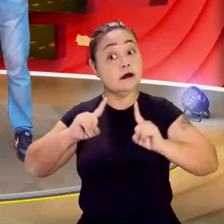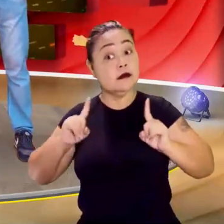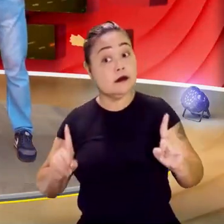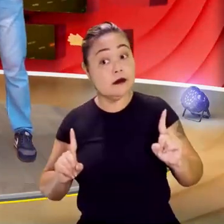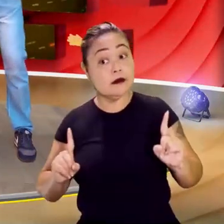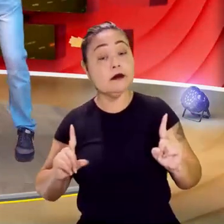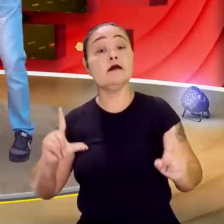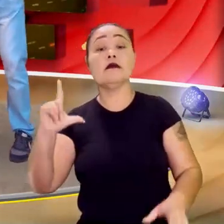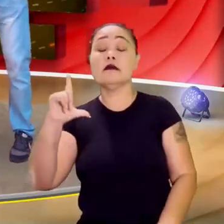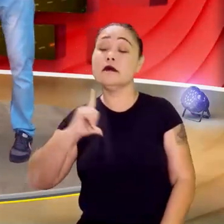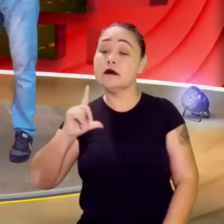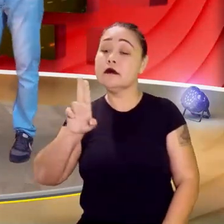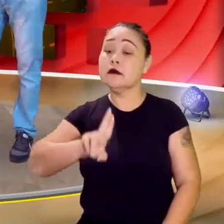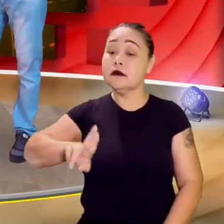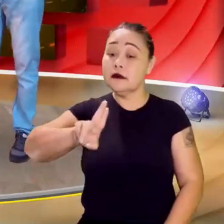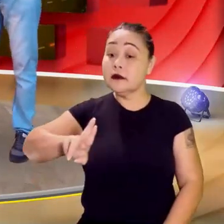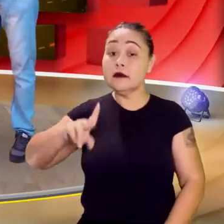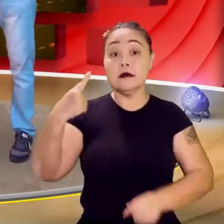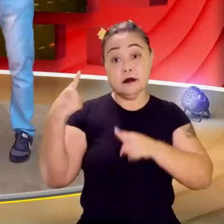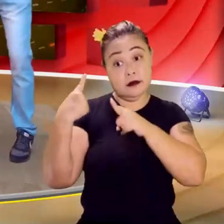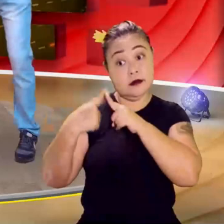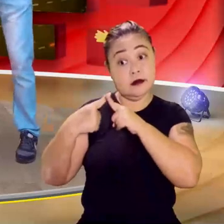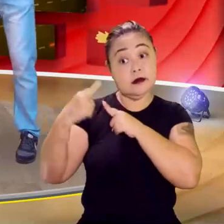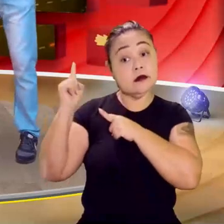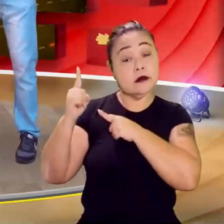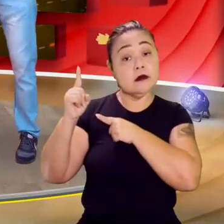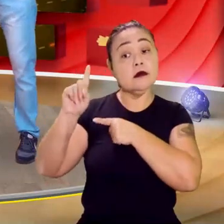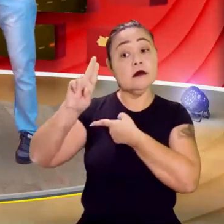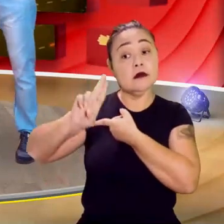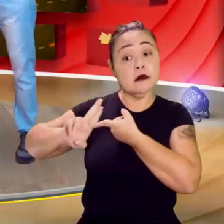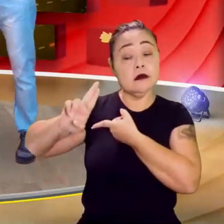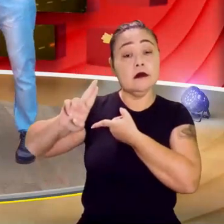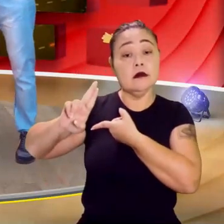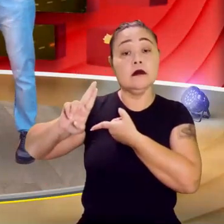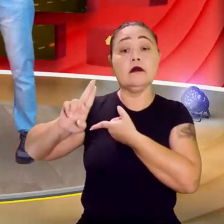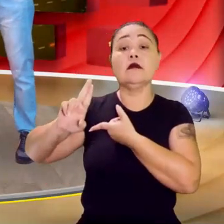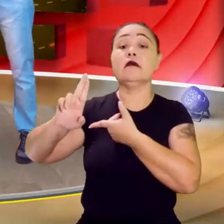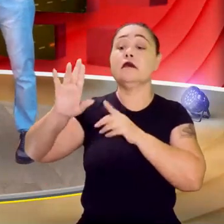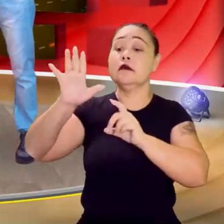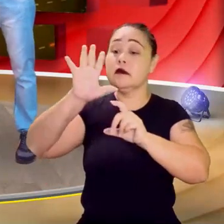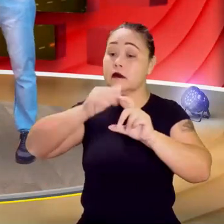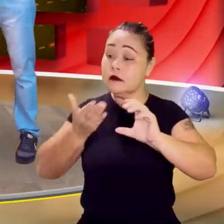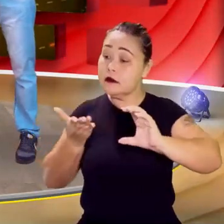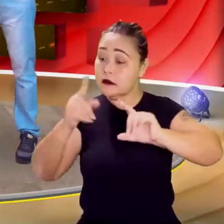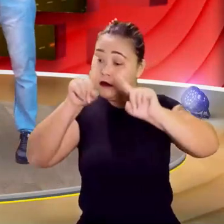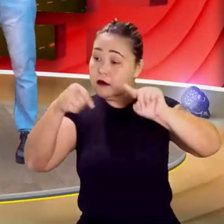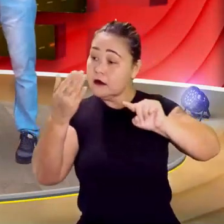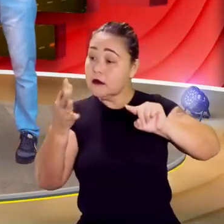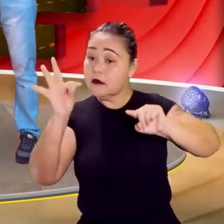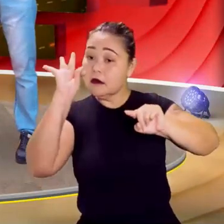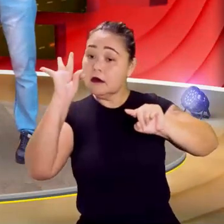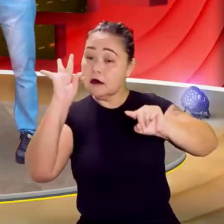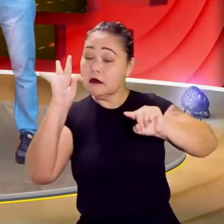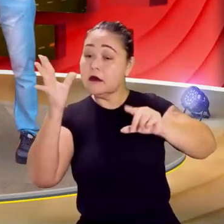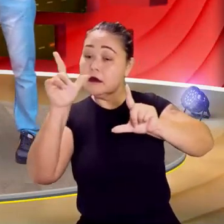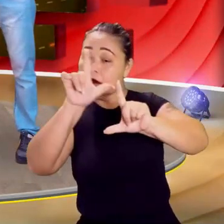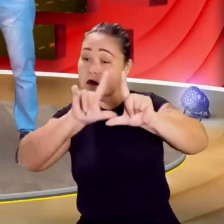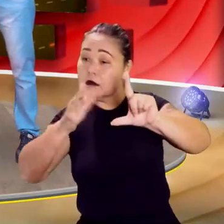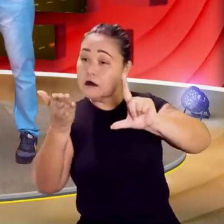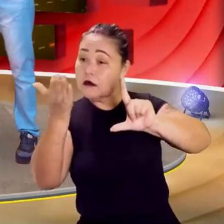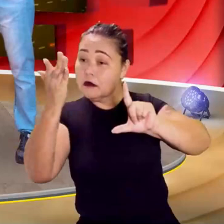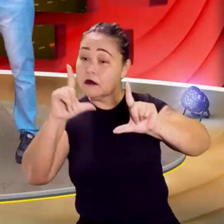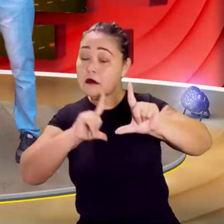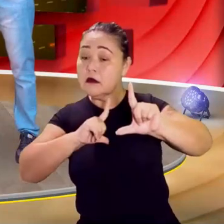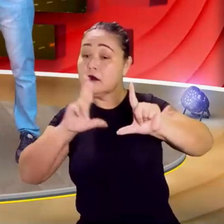mas a gente já está aplicando aqui, porque aqui utiliza o logaritmo para poder resolver questões de